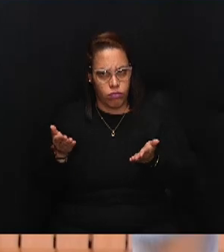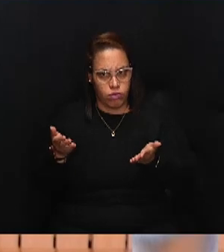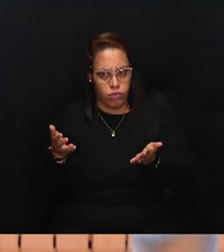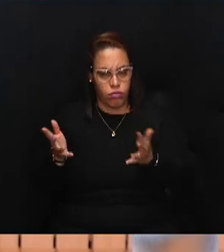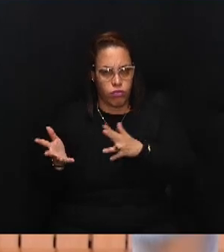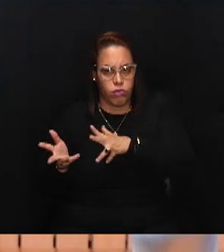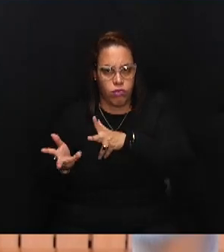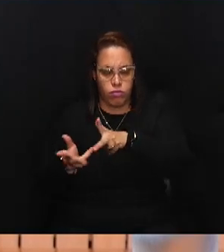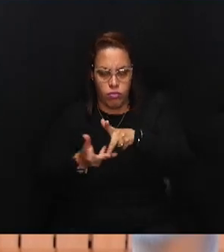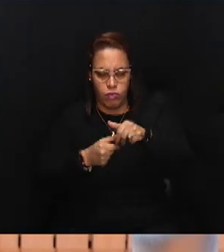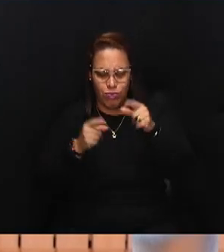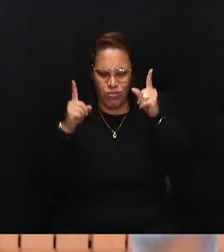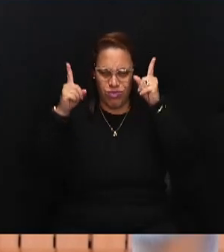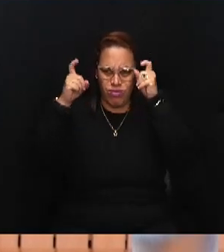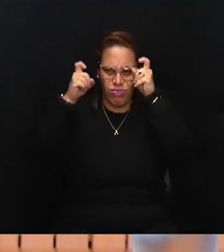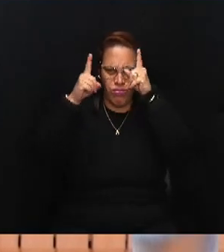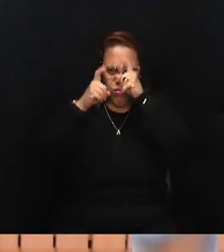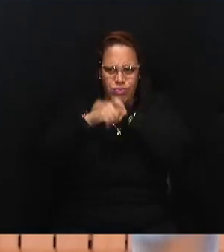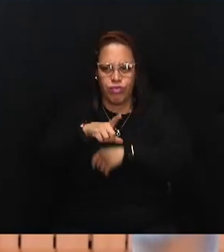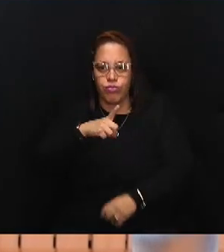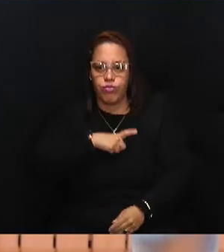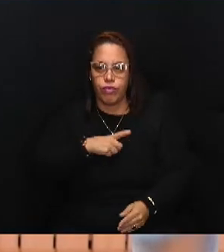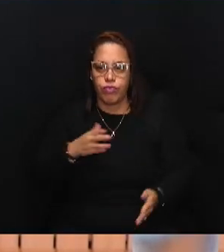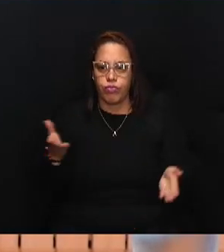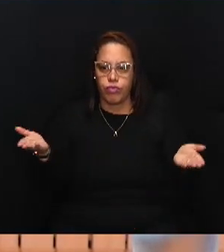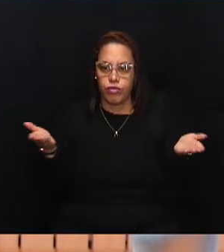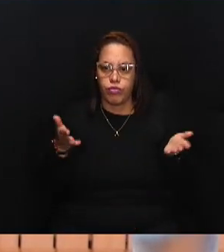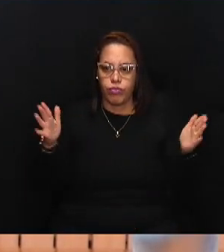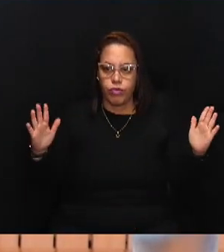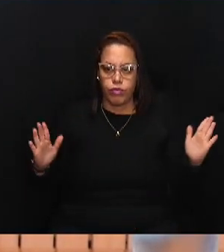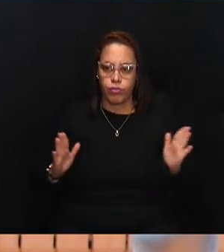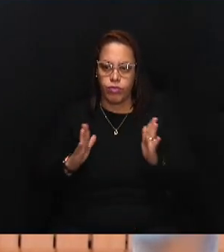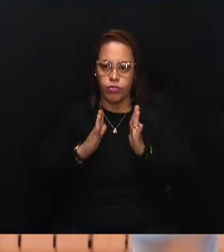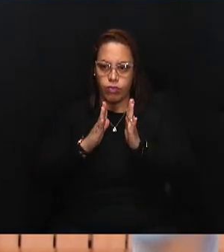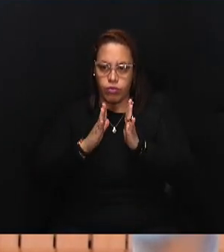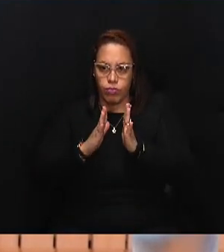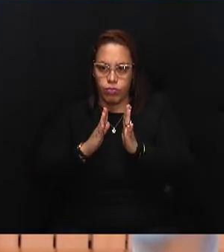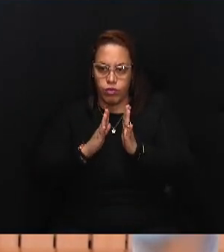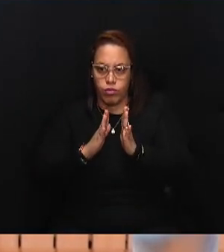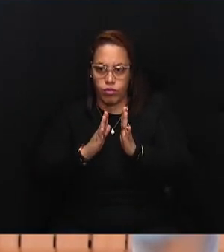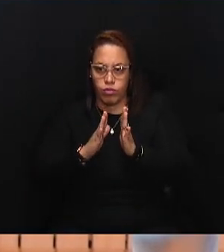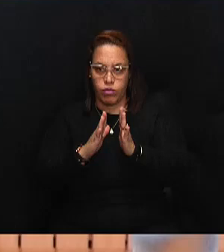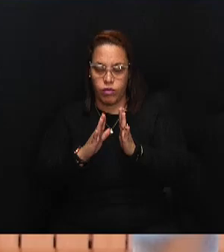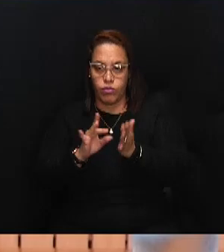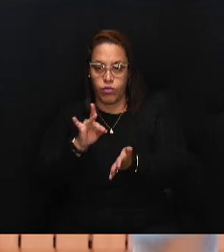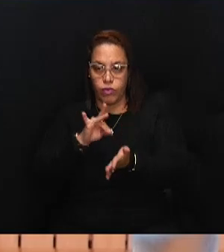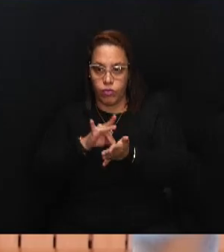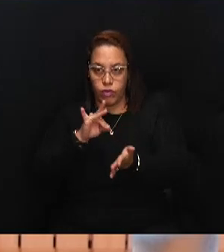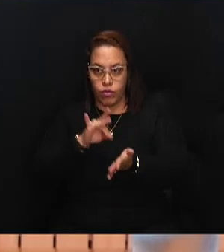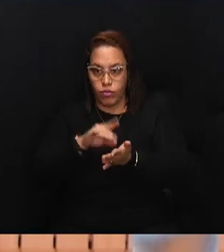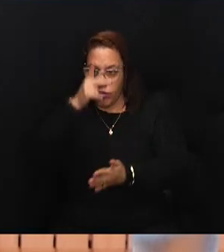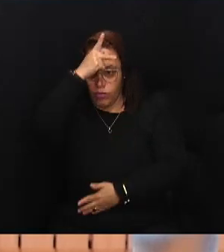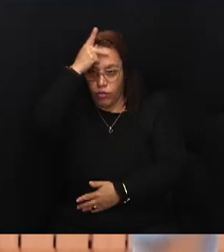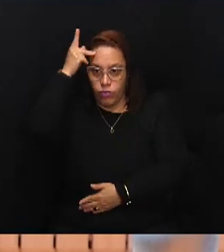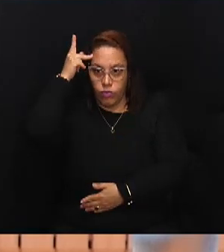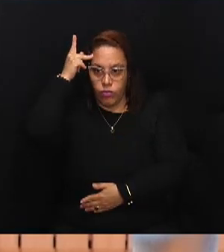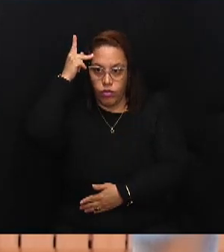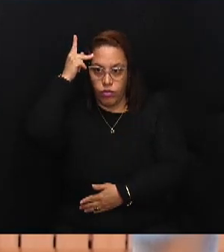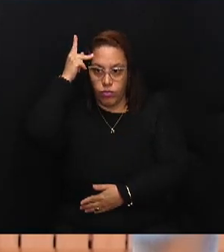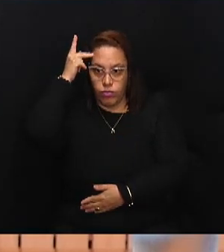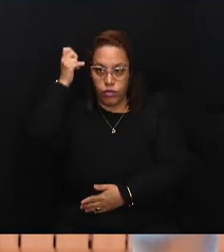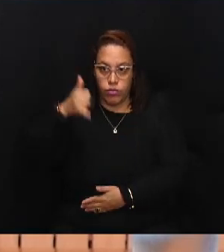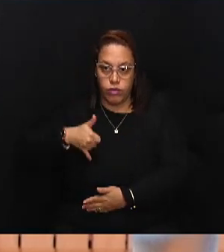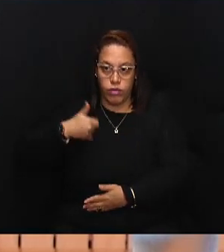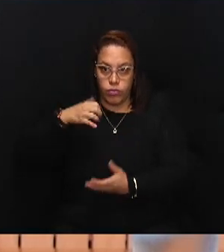globalização, as dificuldades que nós temos hoje de enfrentamento, né? De enfrentar essa realidade com os idosos, né? Essa dificuldade que eles